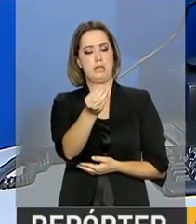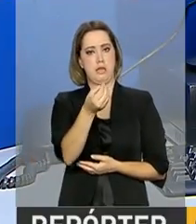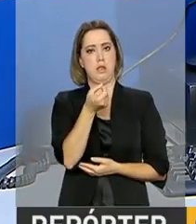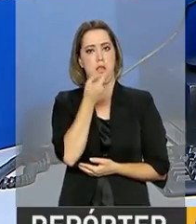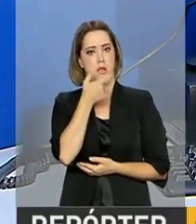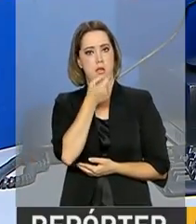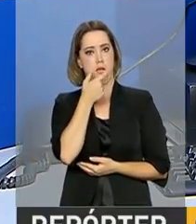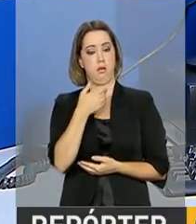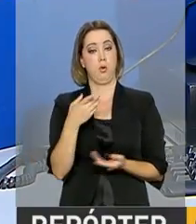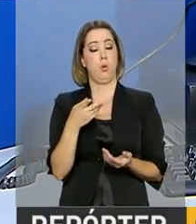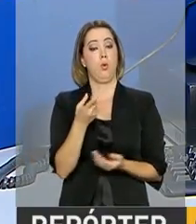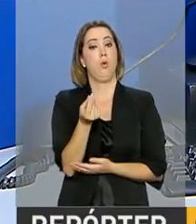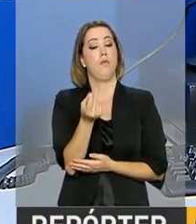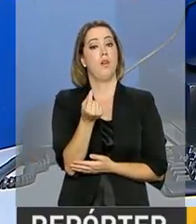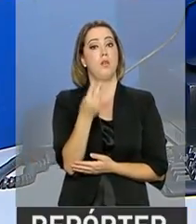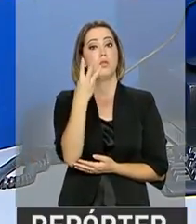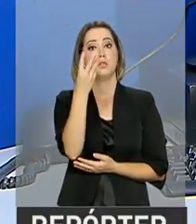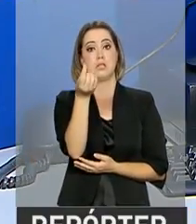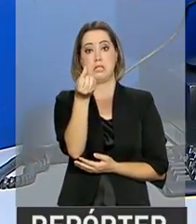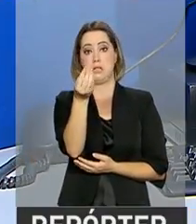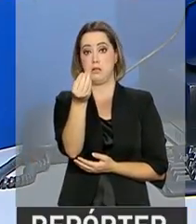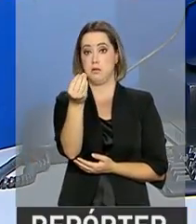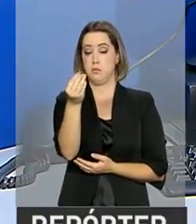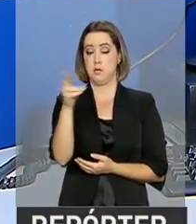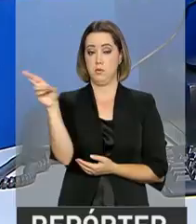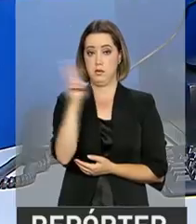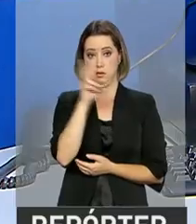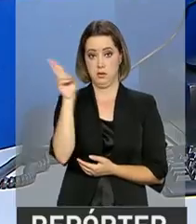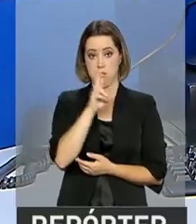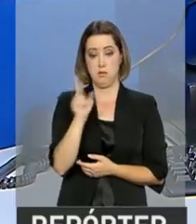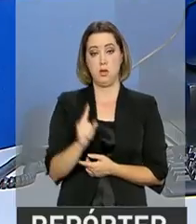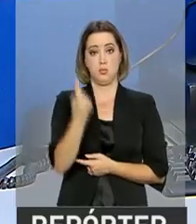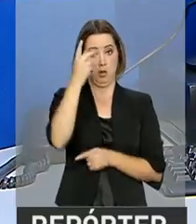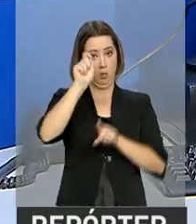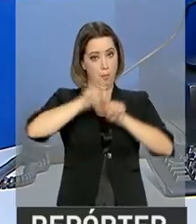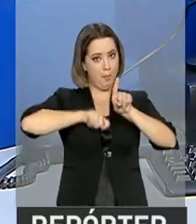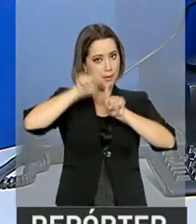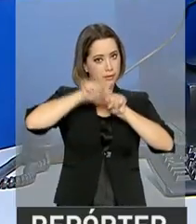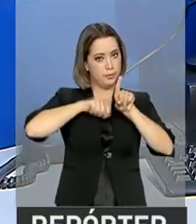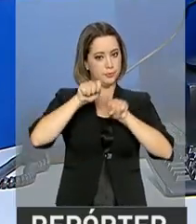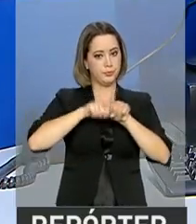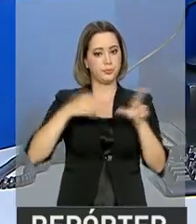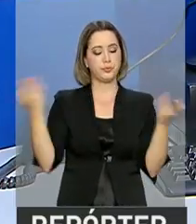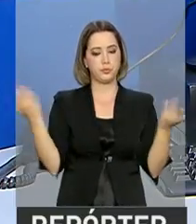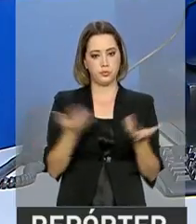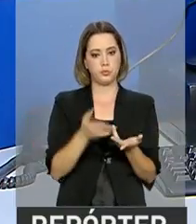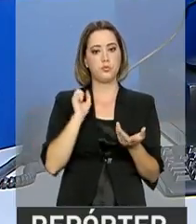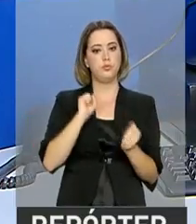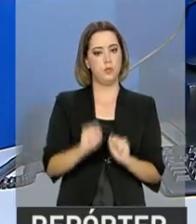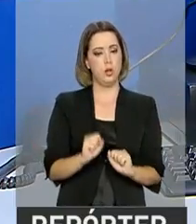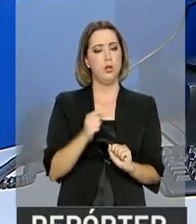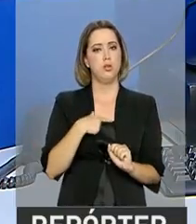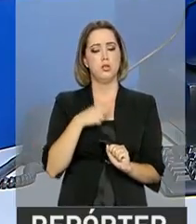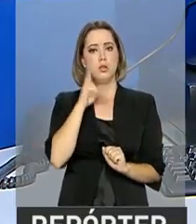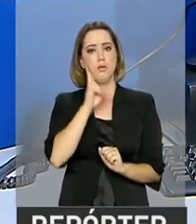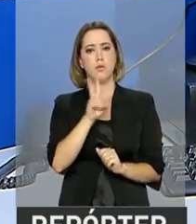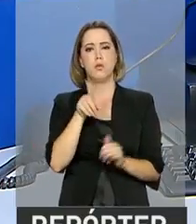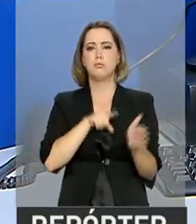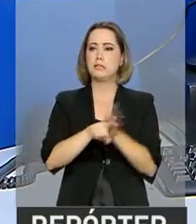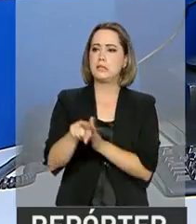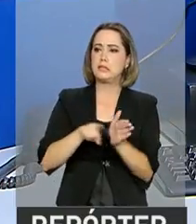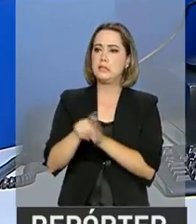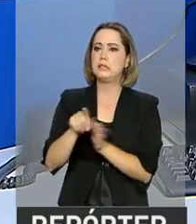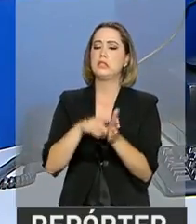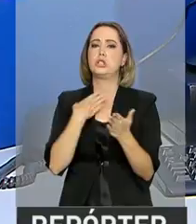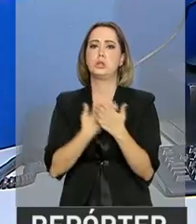R 3.600 e dura apenas um um mês como estudos clínicos comprovaram a eficácia do comprimido e